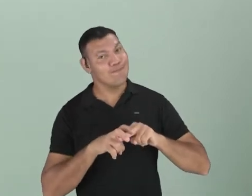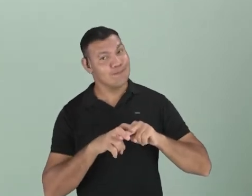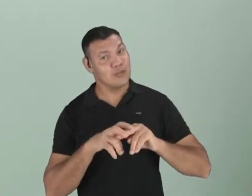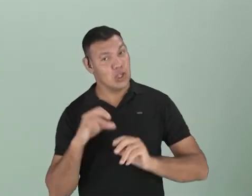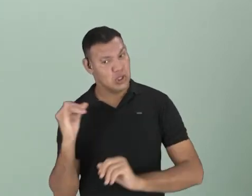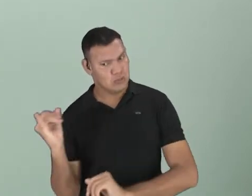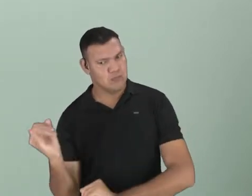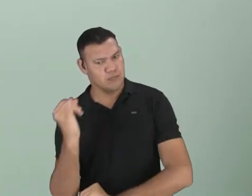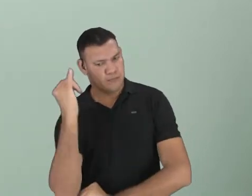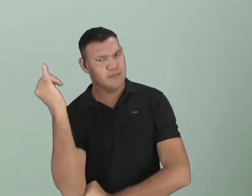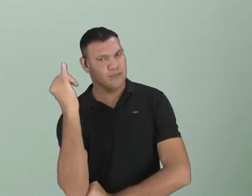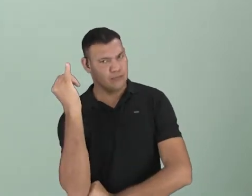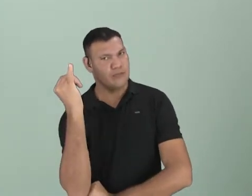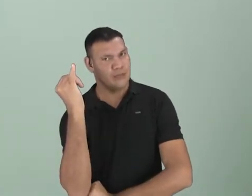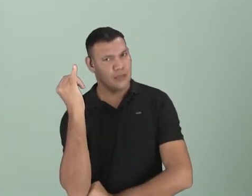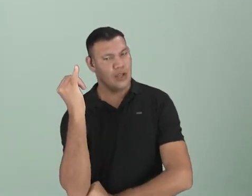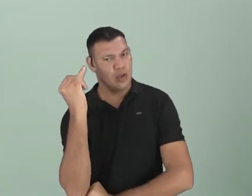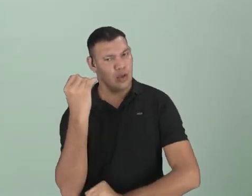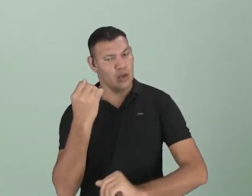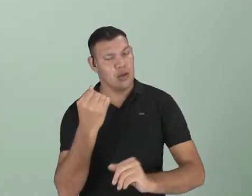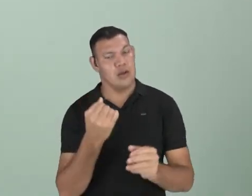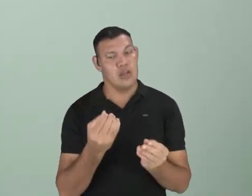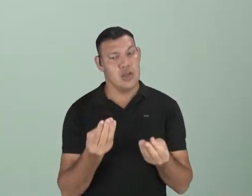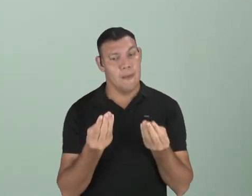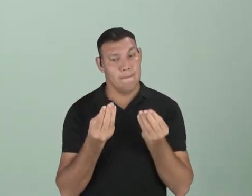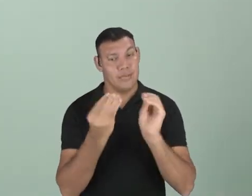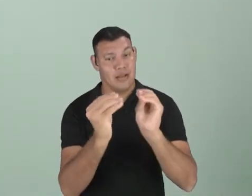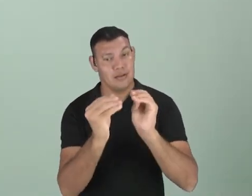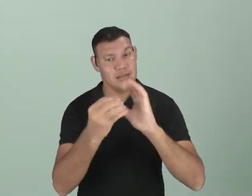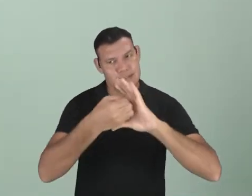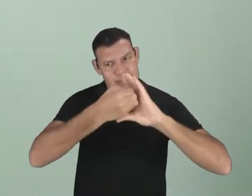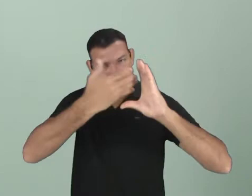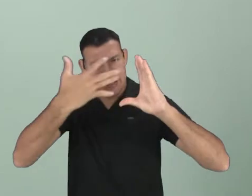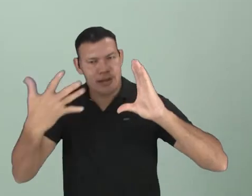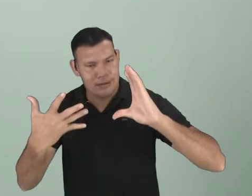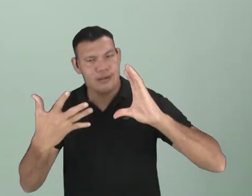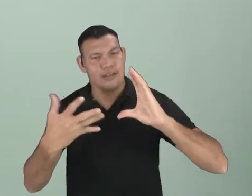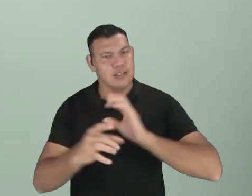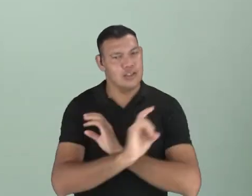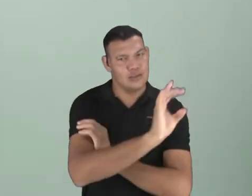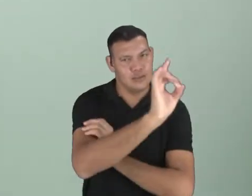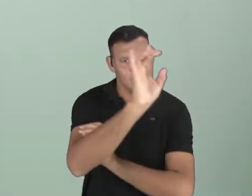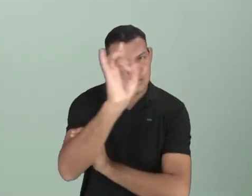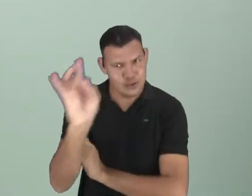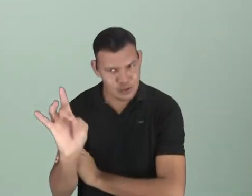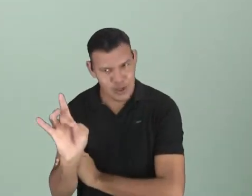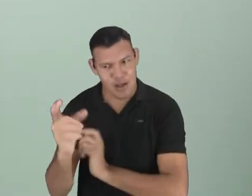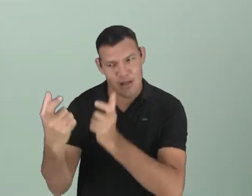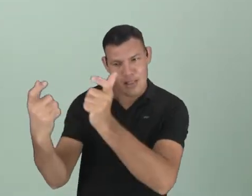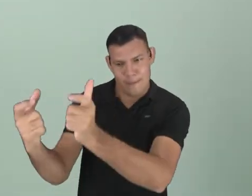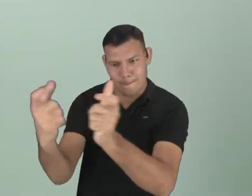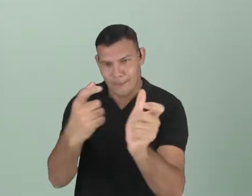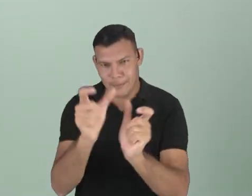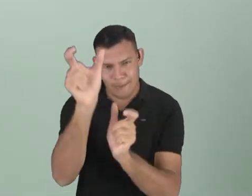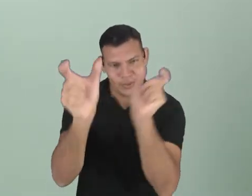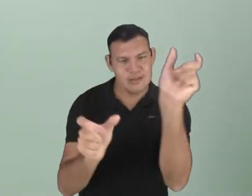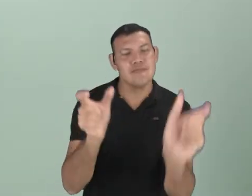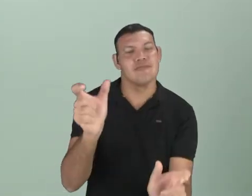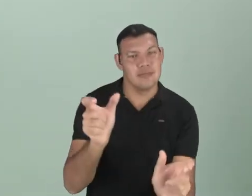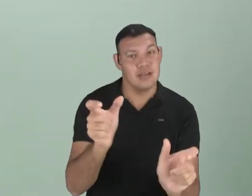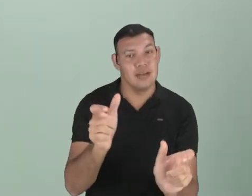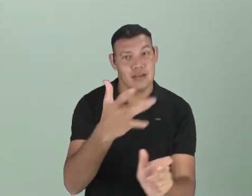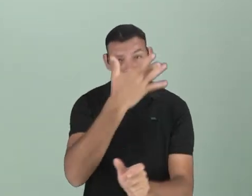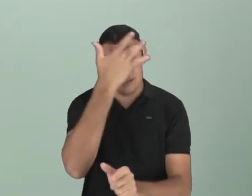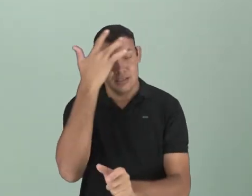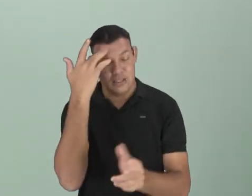saber colocar as características direitinho do nosso espaço, do nosso personagem, para que o leitor ele possa se envolver realmente com a